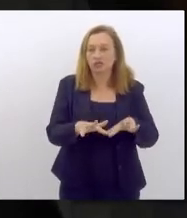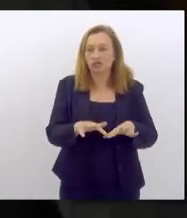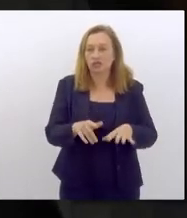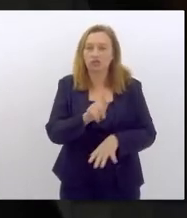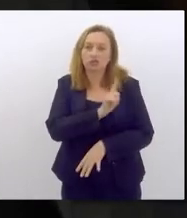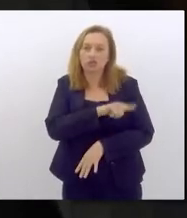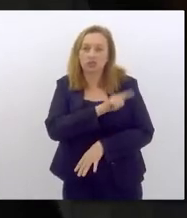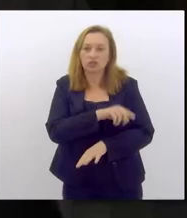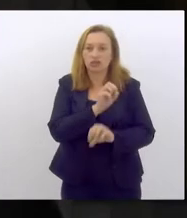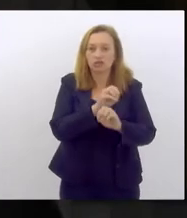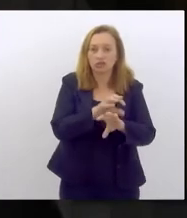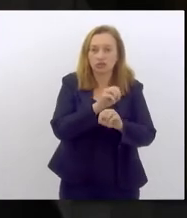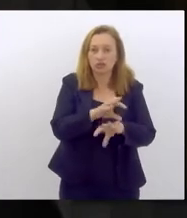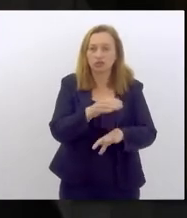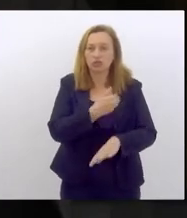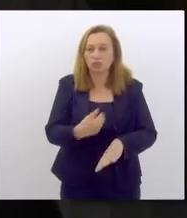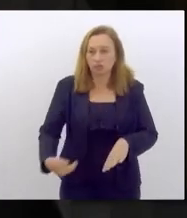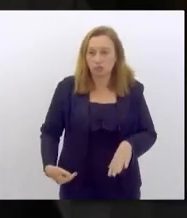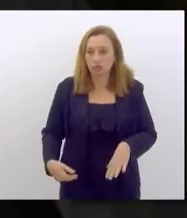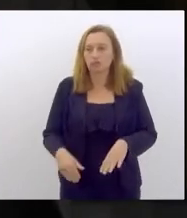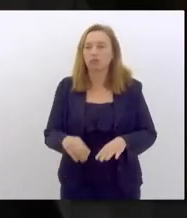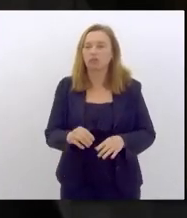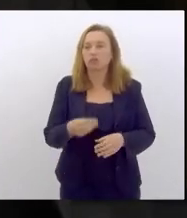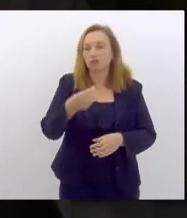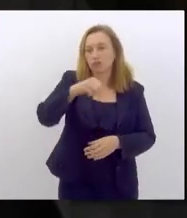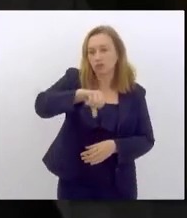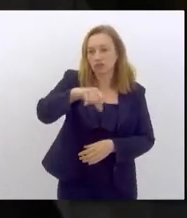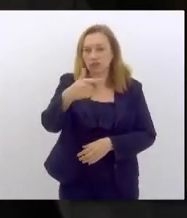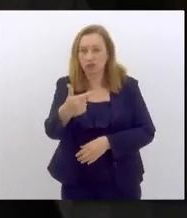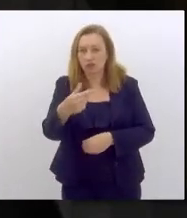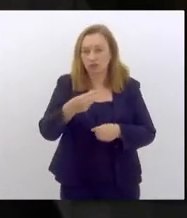da educação pública municipal dos 92